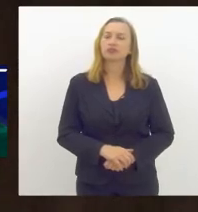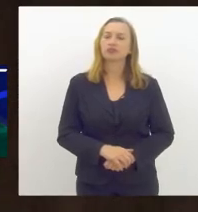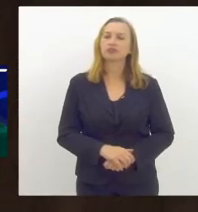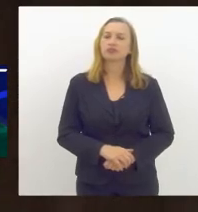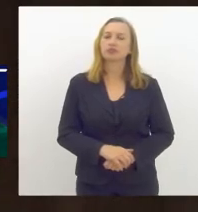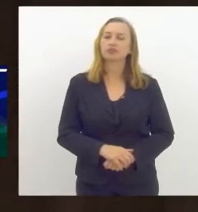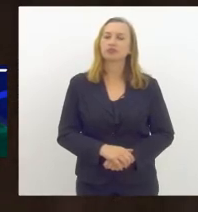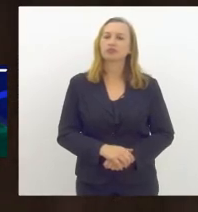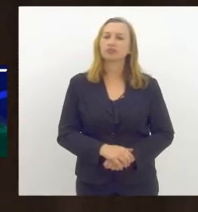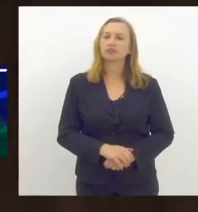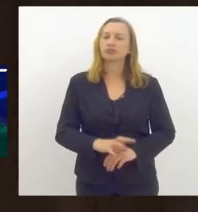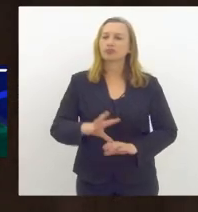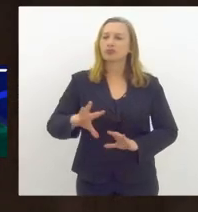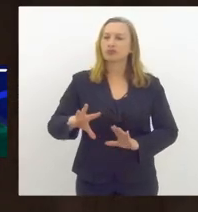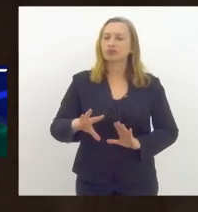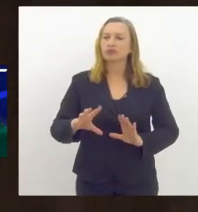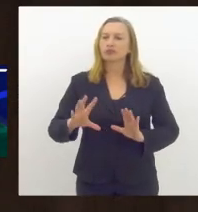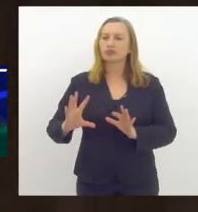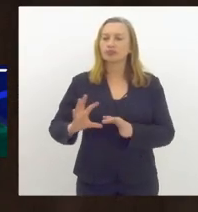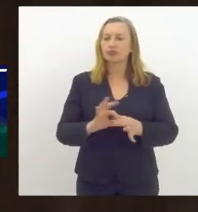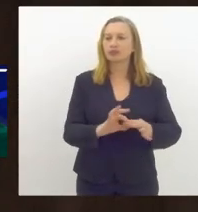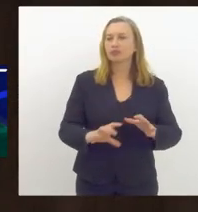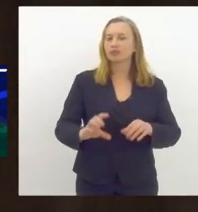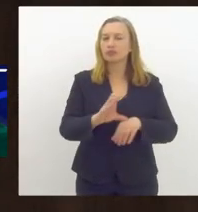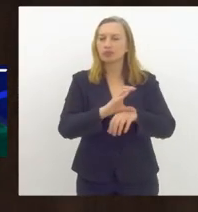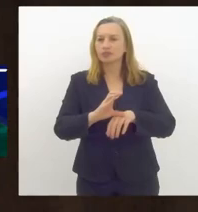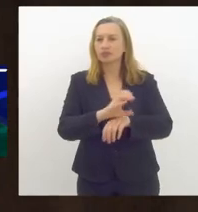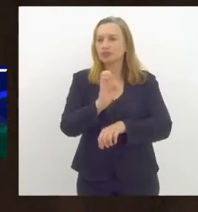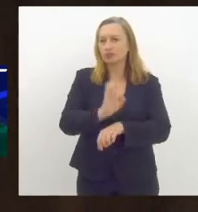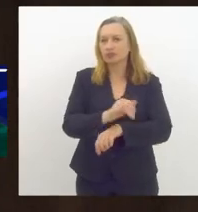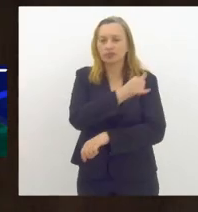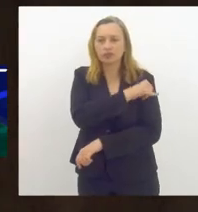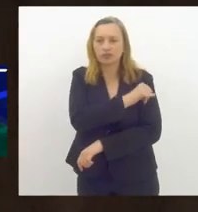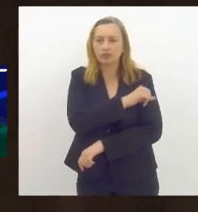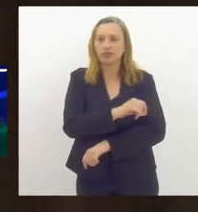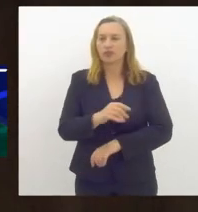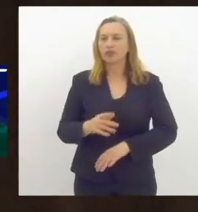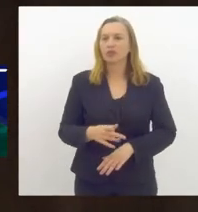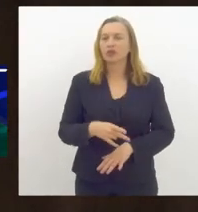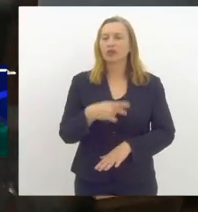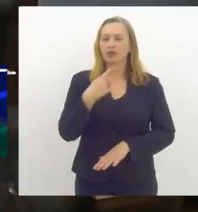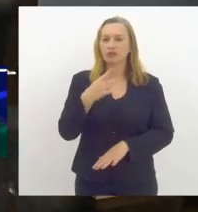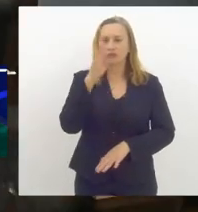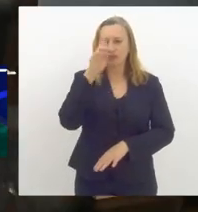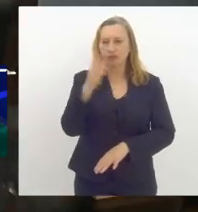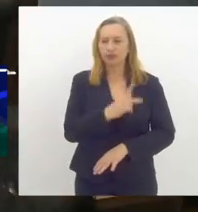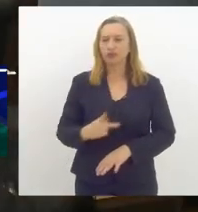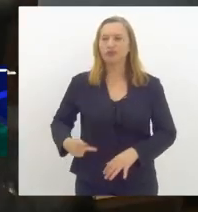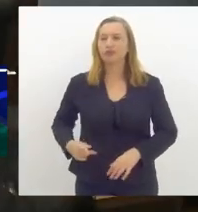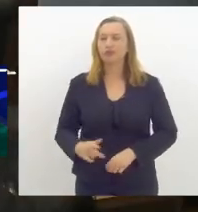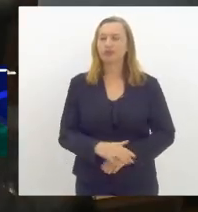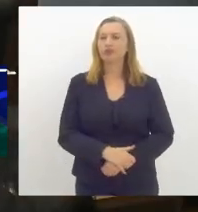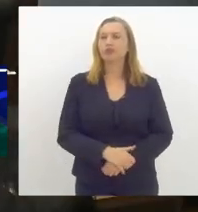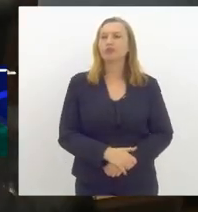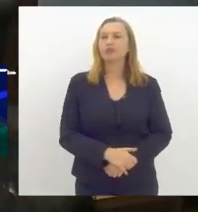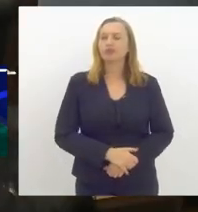com a nossa Constituição do Estado do Rio de Janeiro é o parecer seu presente